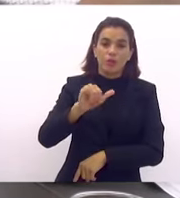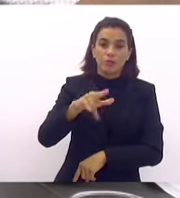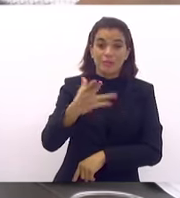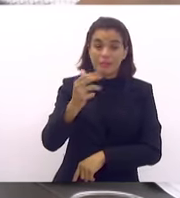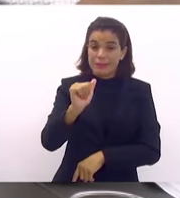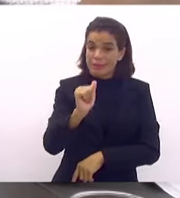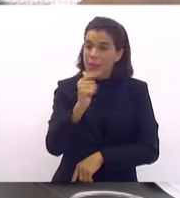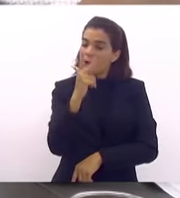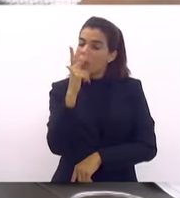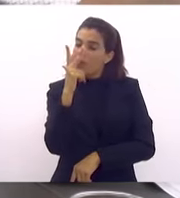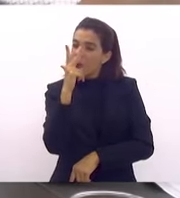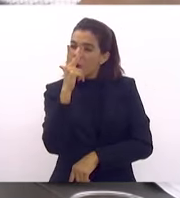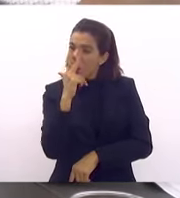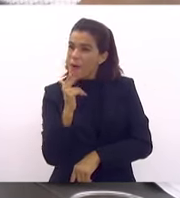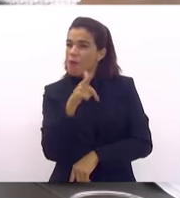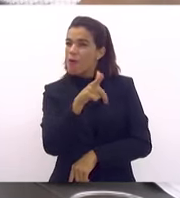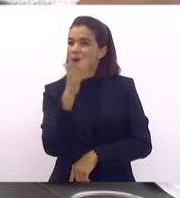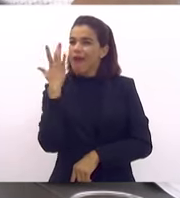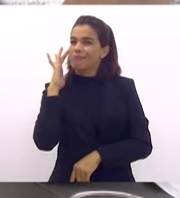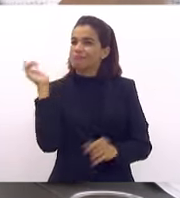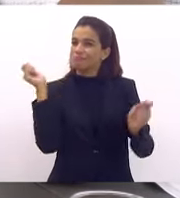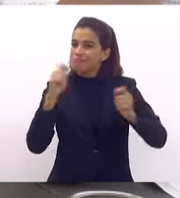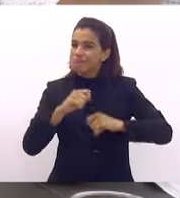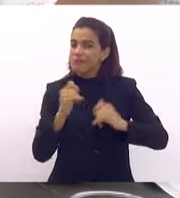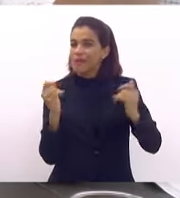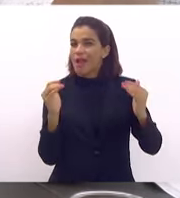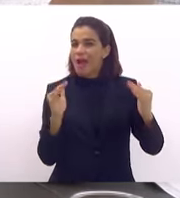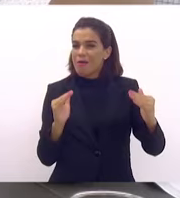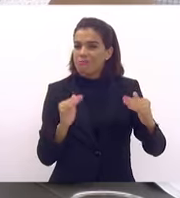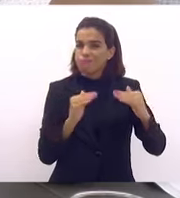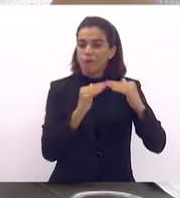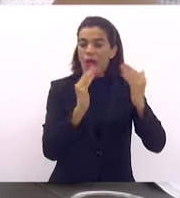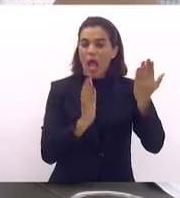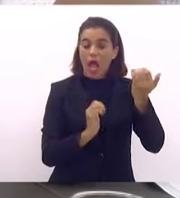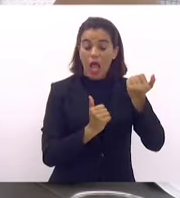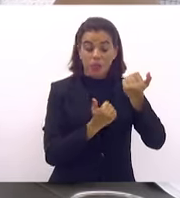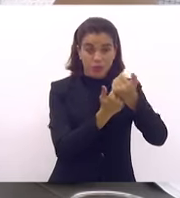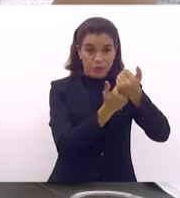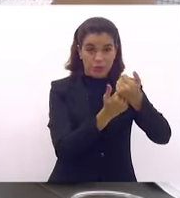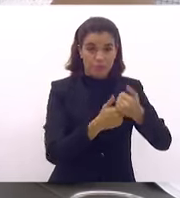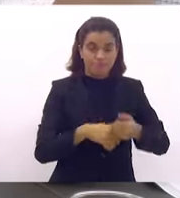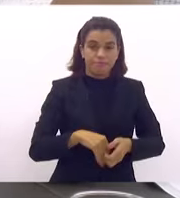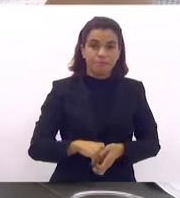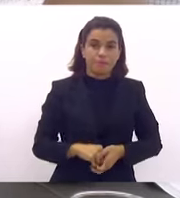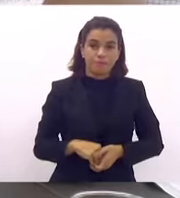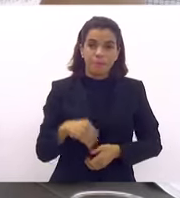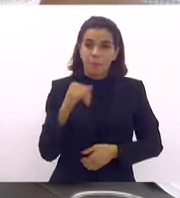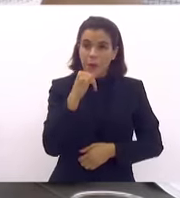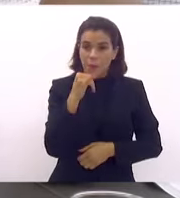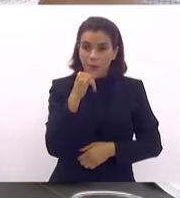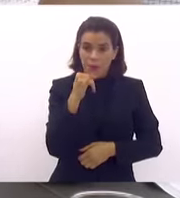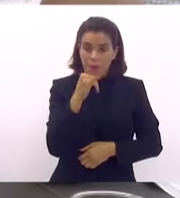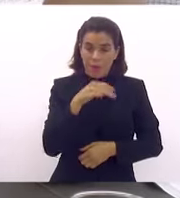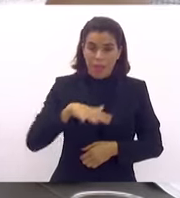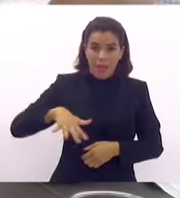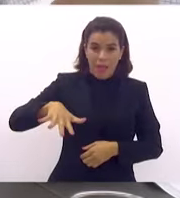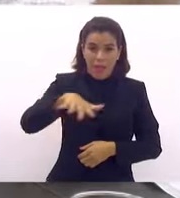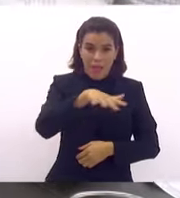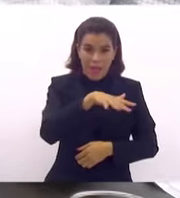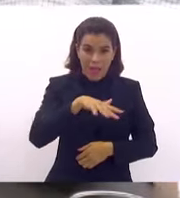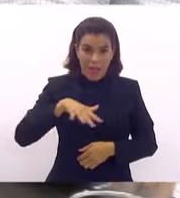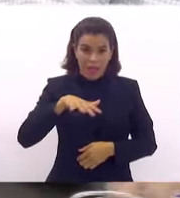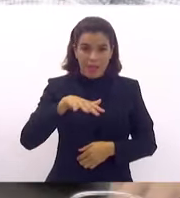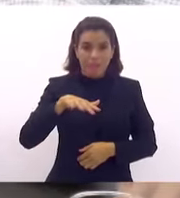mas eu acho que ajuda, que é o seguinte: a concessão das regiões, das lagoas, da região dos